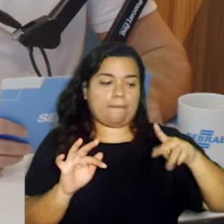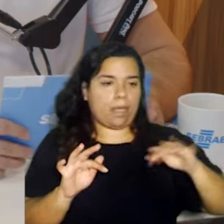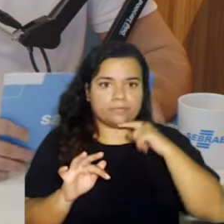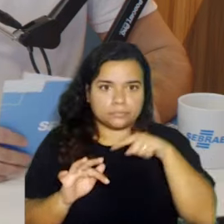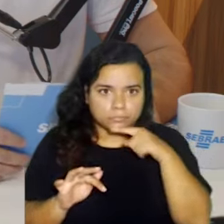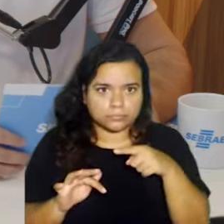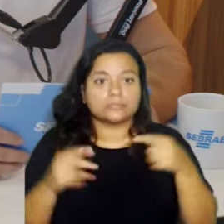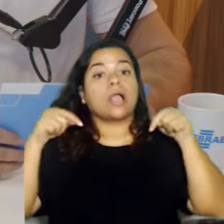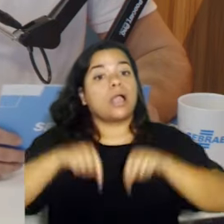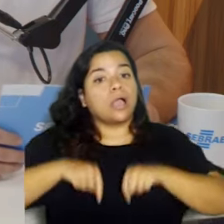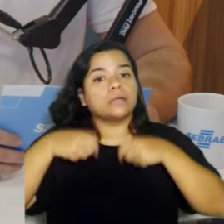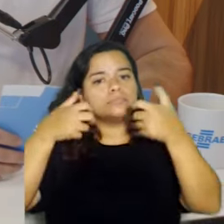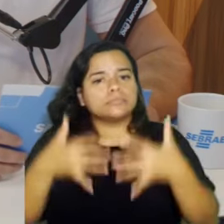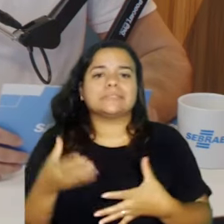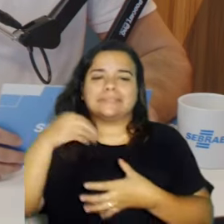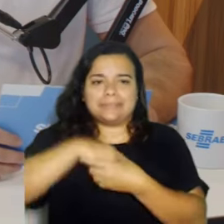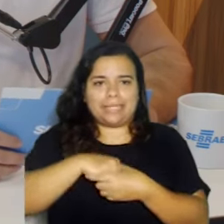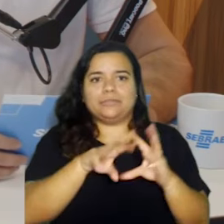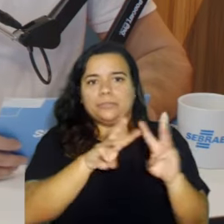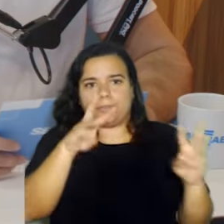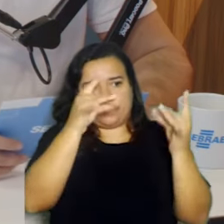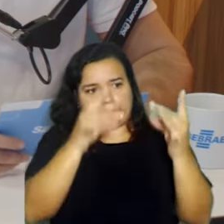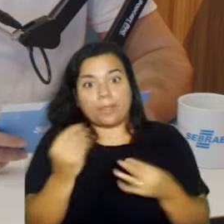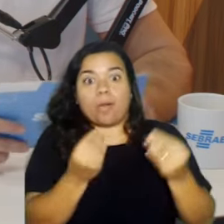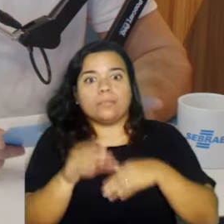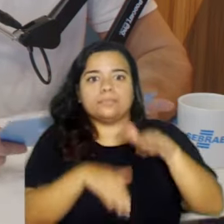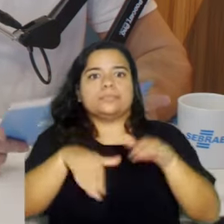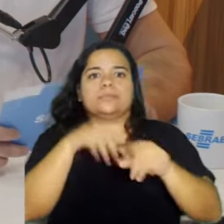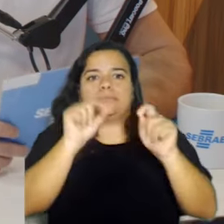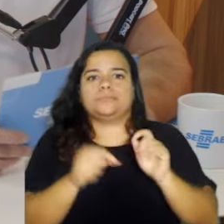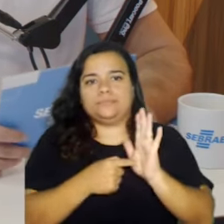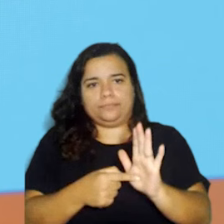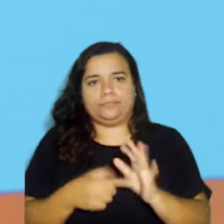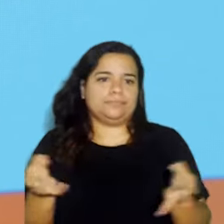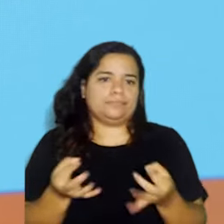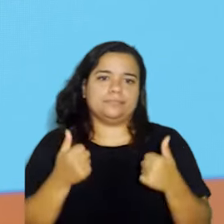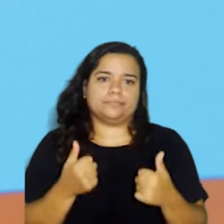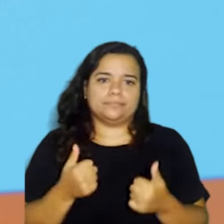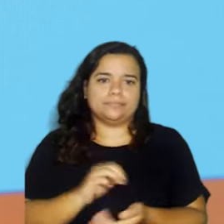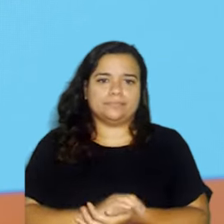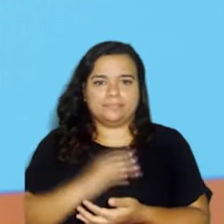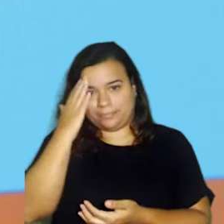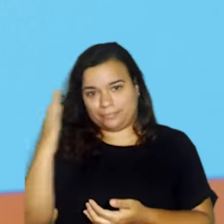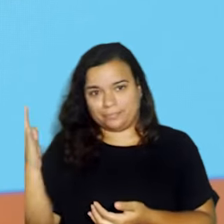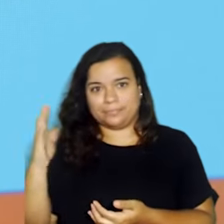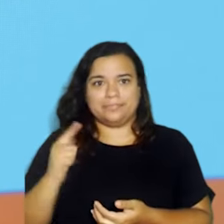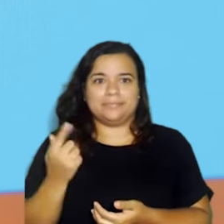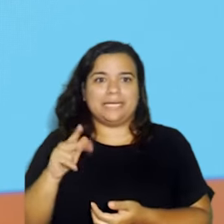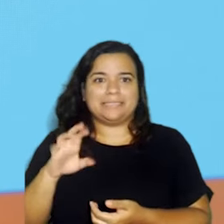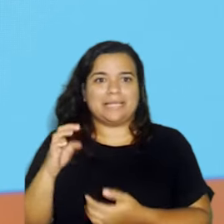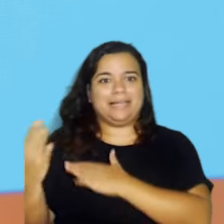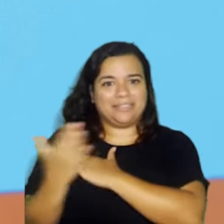tá dentro do emissor para mostrar pra gente Quais são os próximos passos perfeito é isso aí gracel obrigado pelo gancho